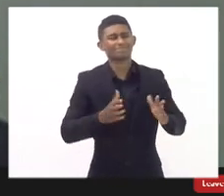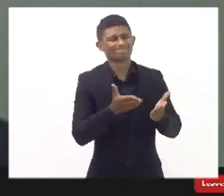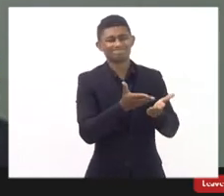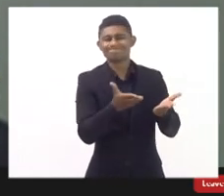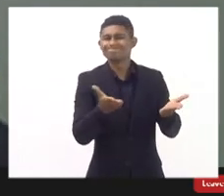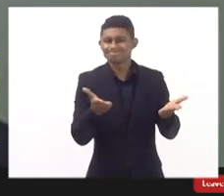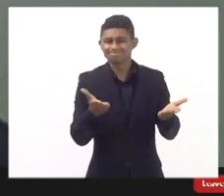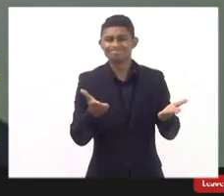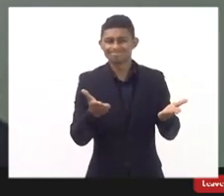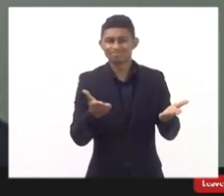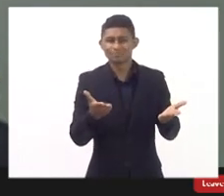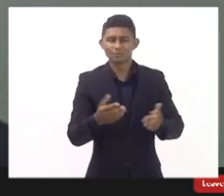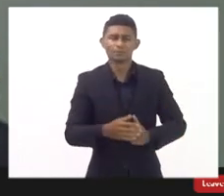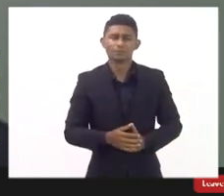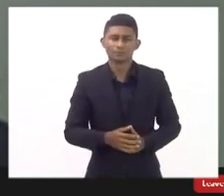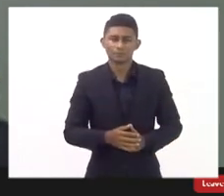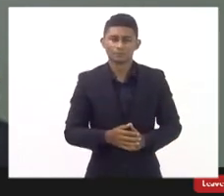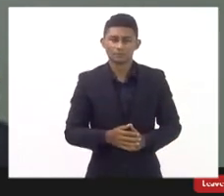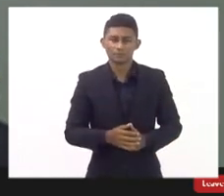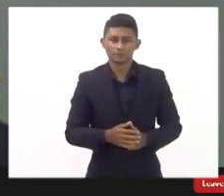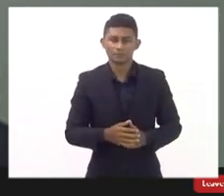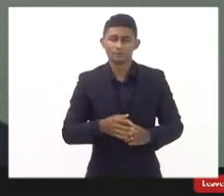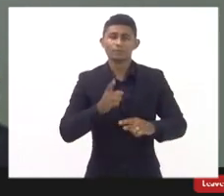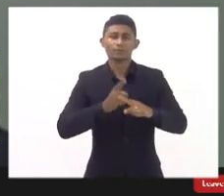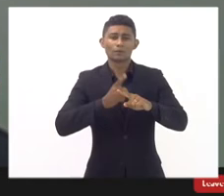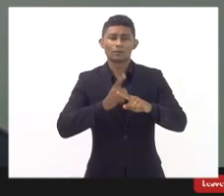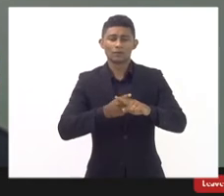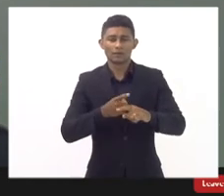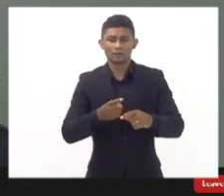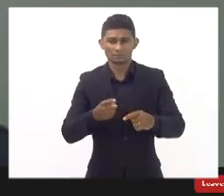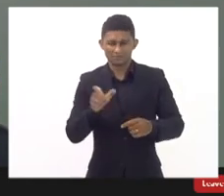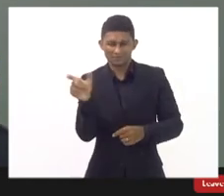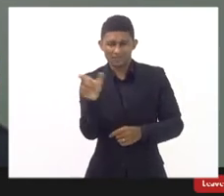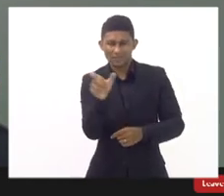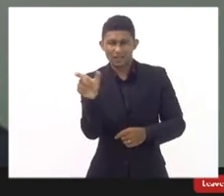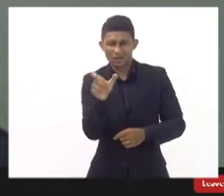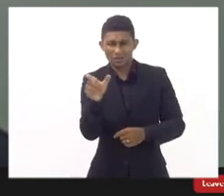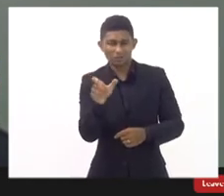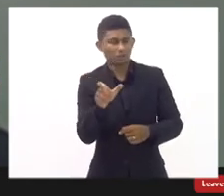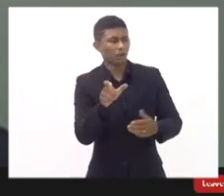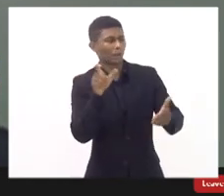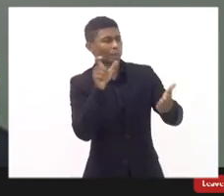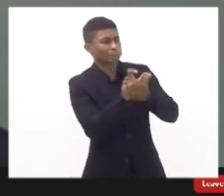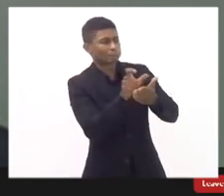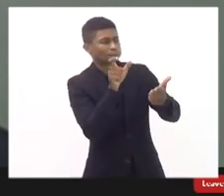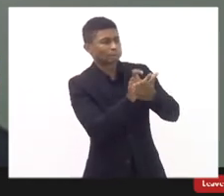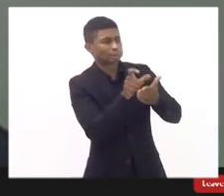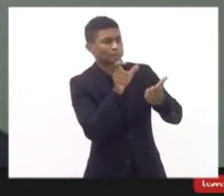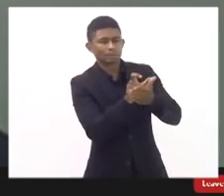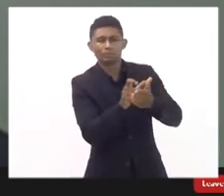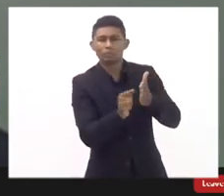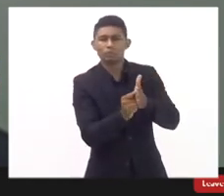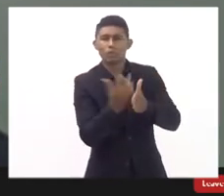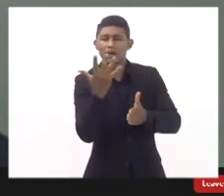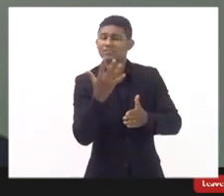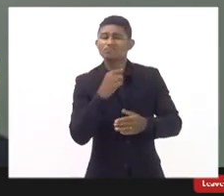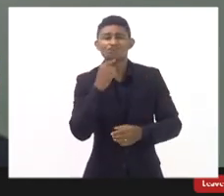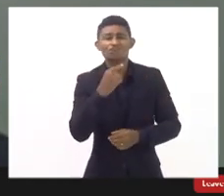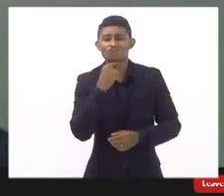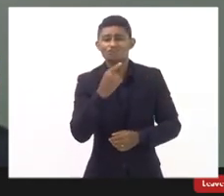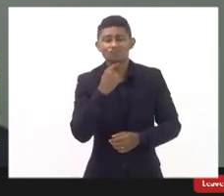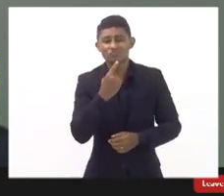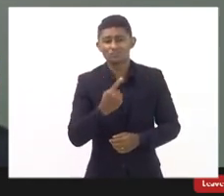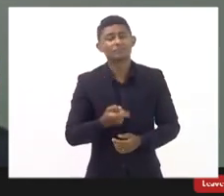atingidas por um número de passagens que não é suficiente, né? Acho que isso ficou bem evidente na fala de todos